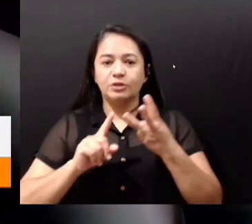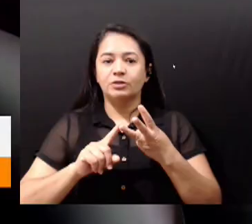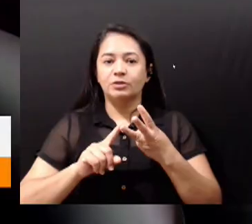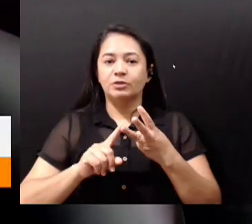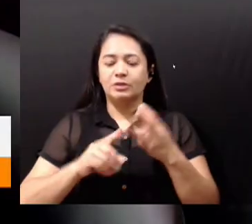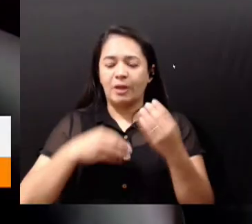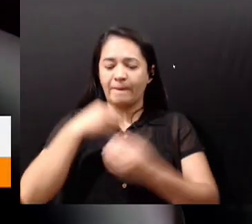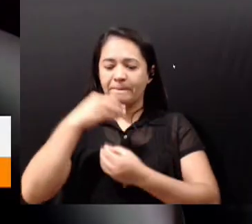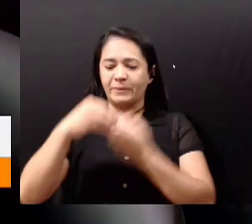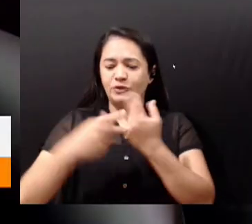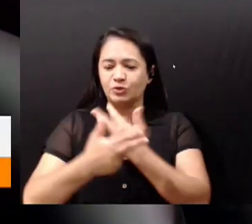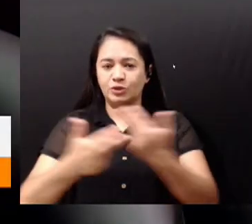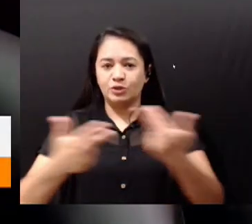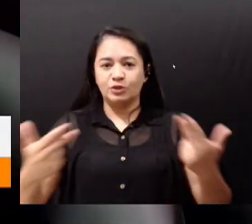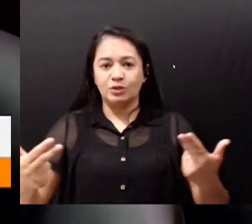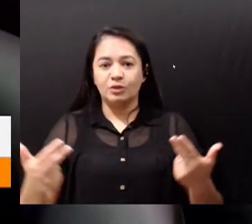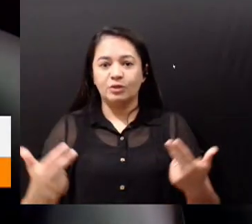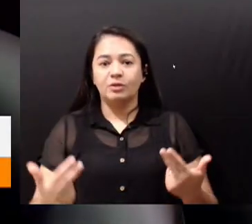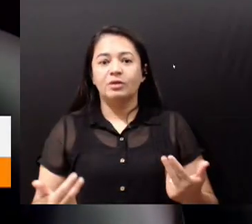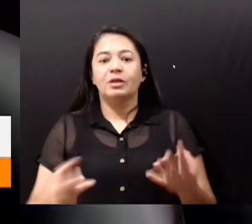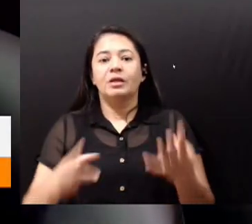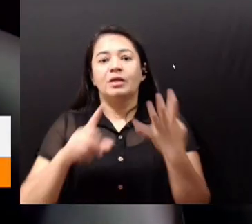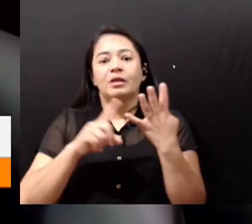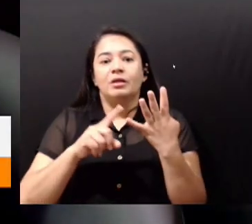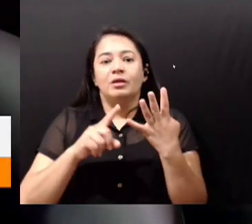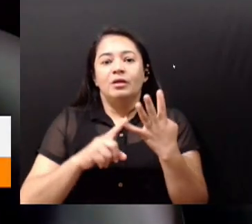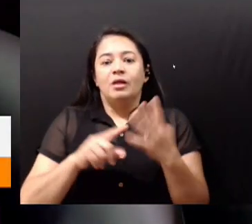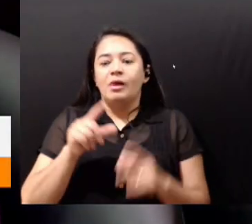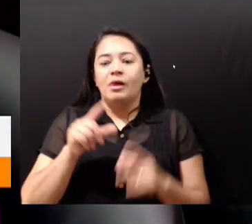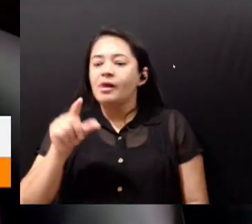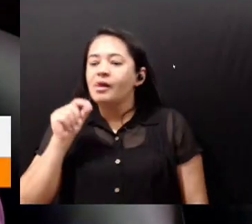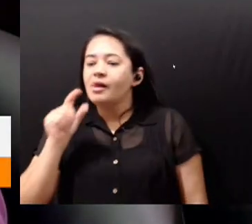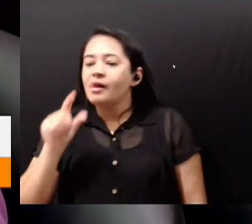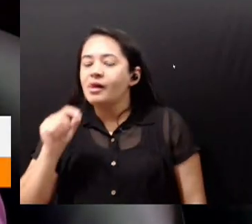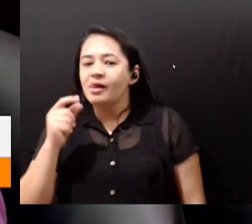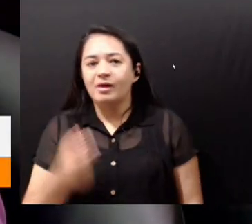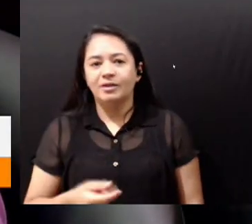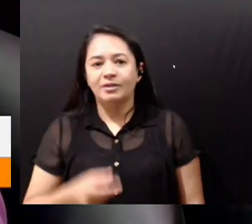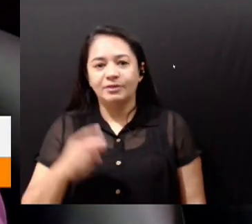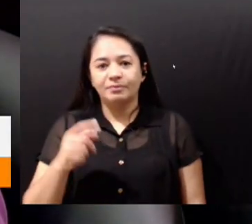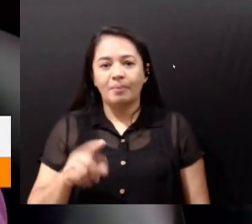vários, o padrão beliscador. Mas o padrão ansioso,